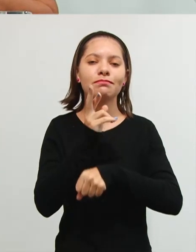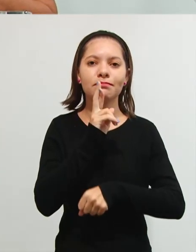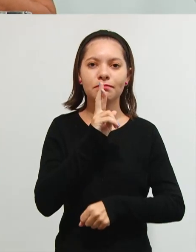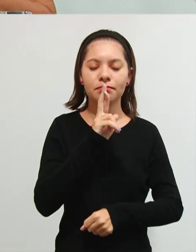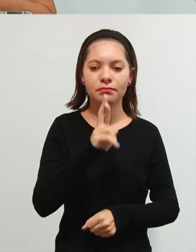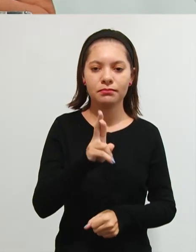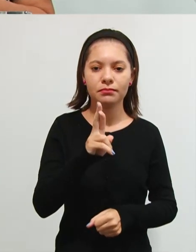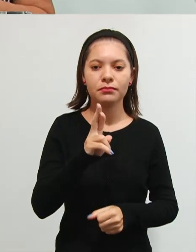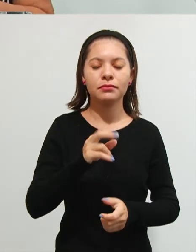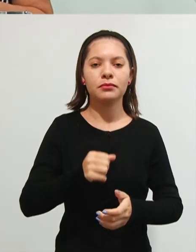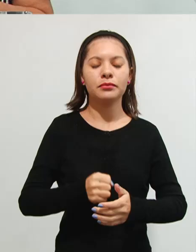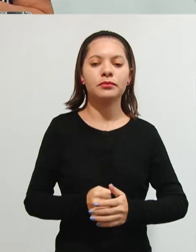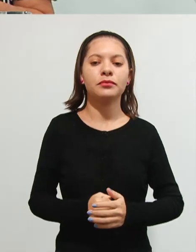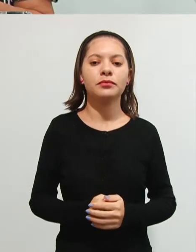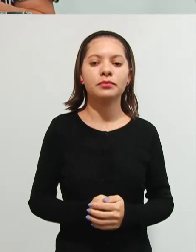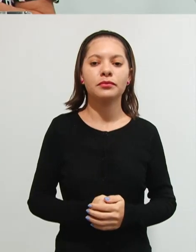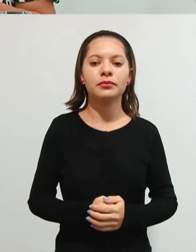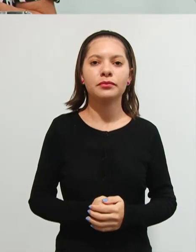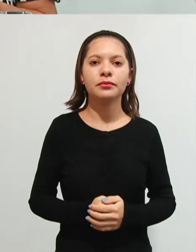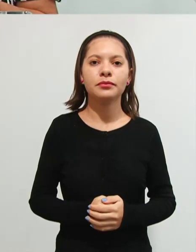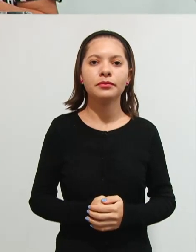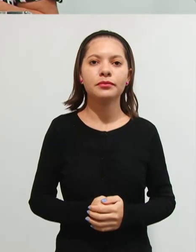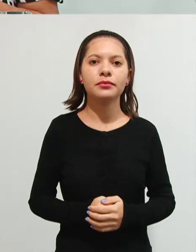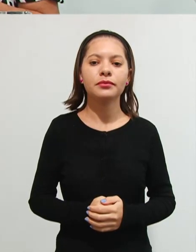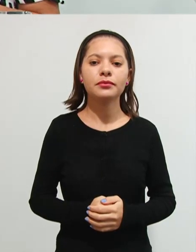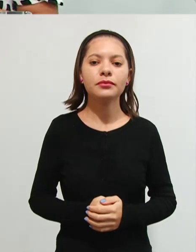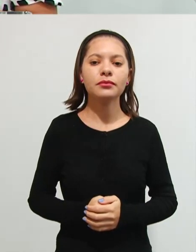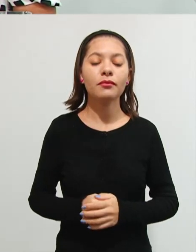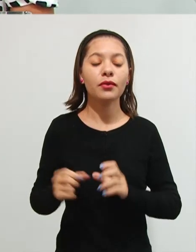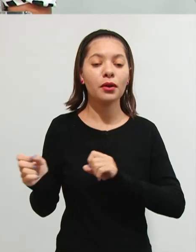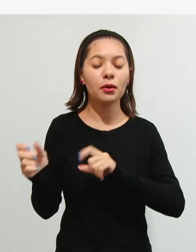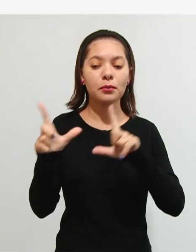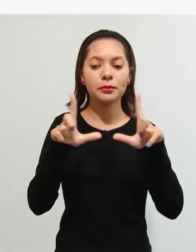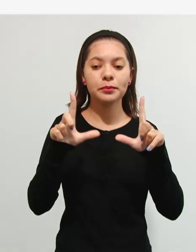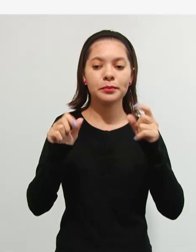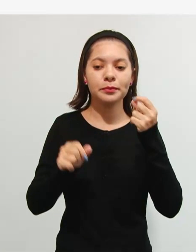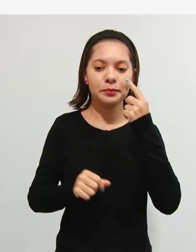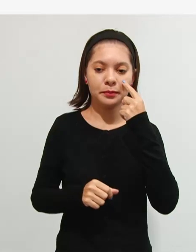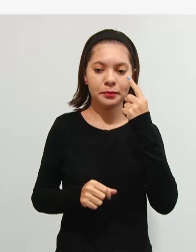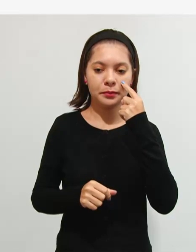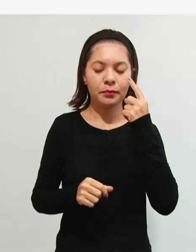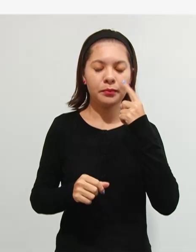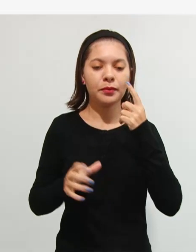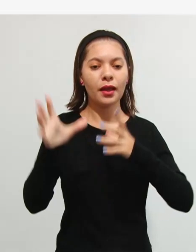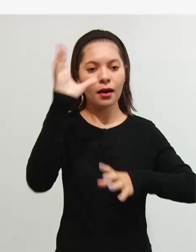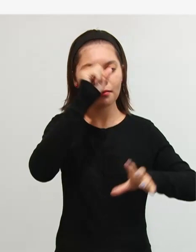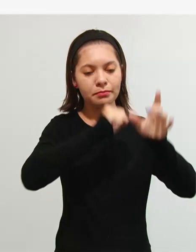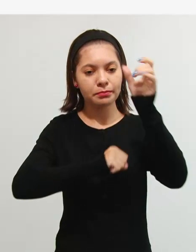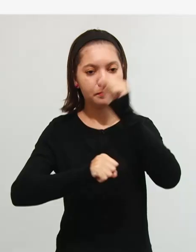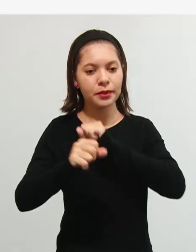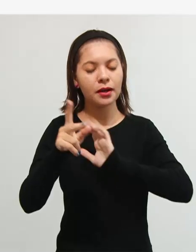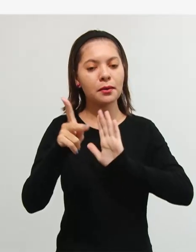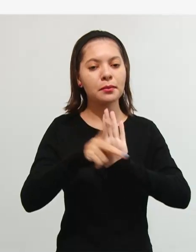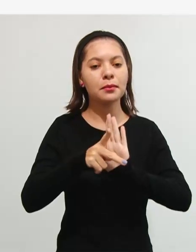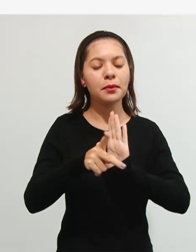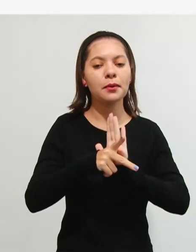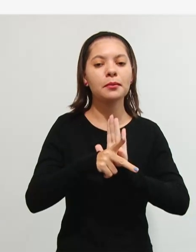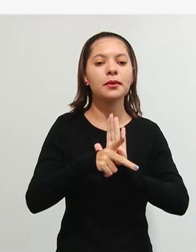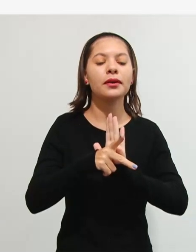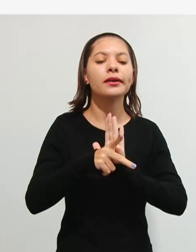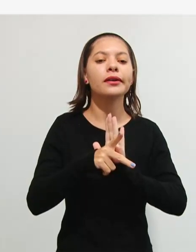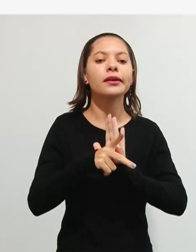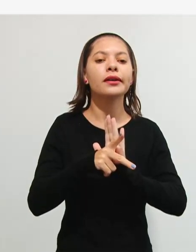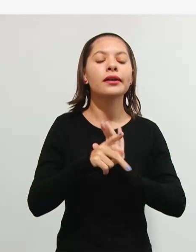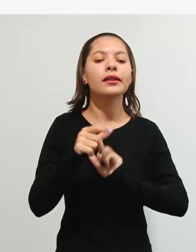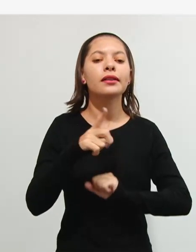para acelerar esse processo de aprendizagem. Continuando então aqui, para a aprendizagem propriamente dita, nós